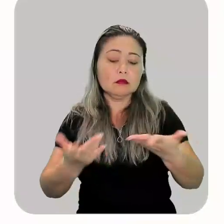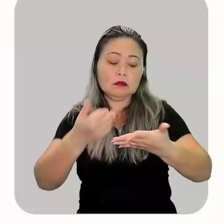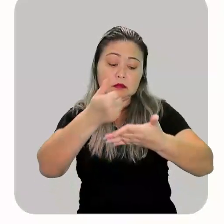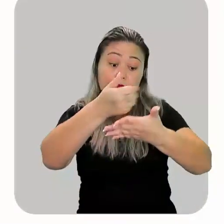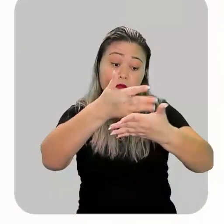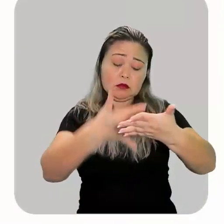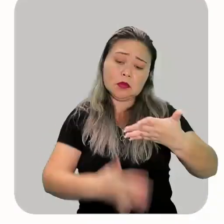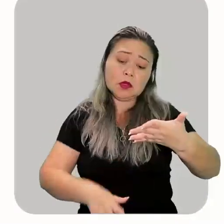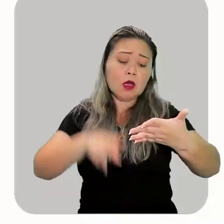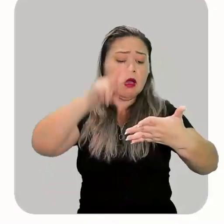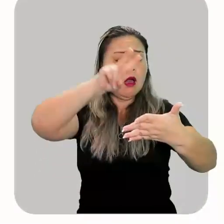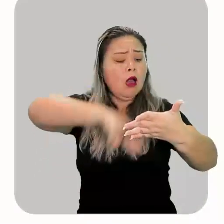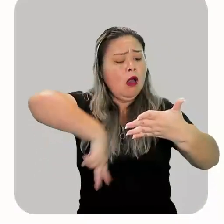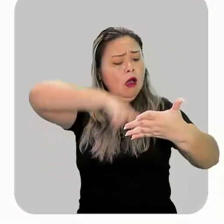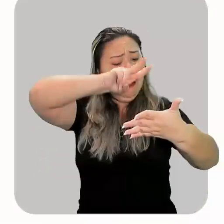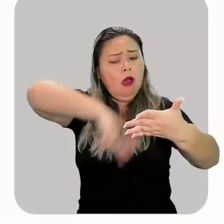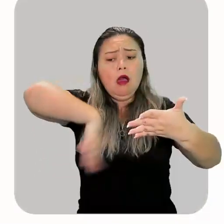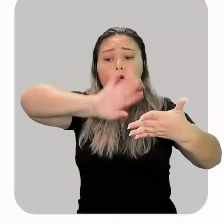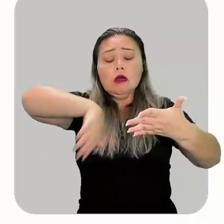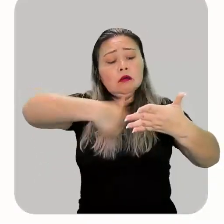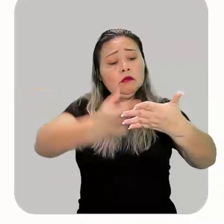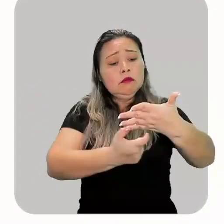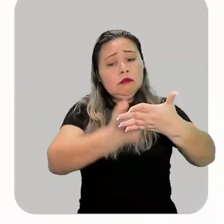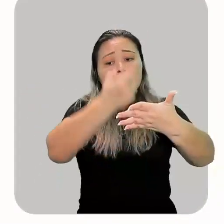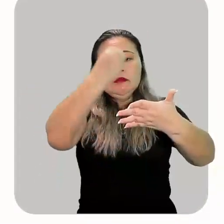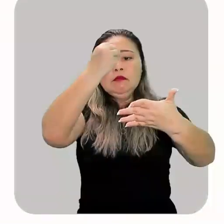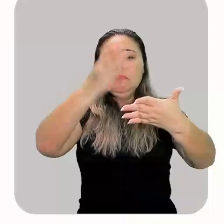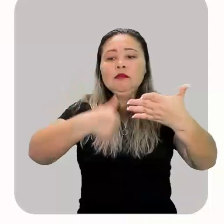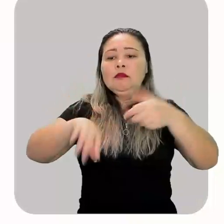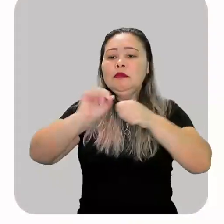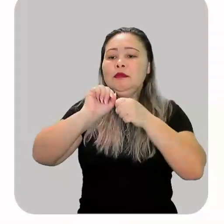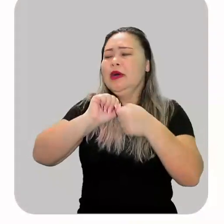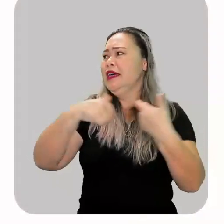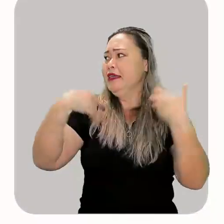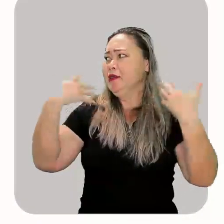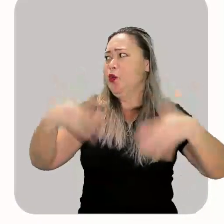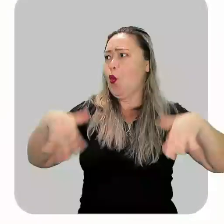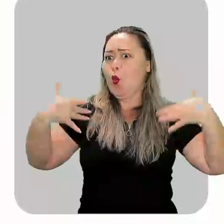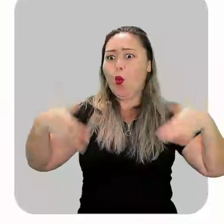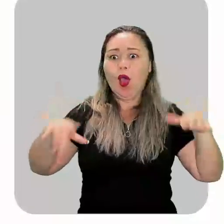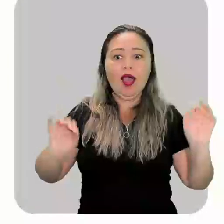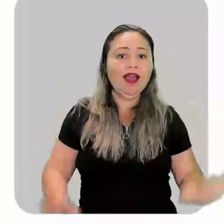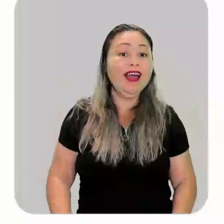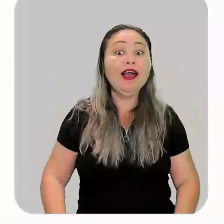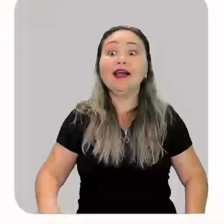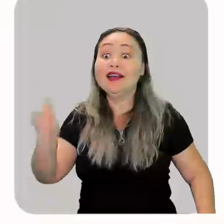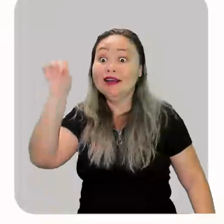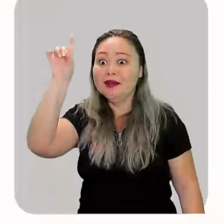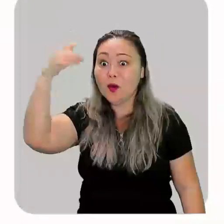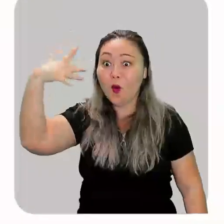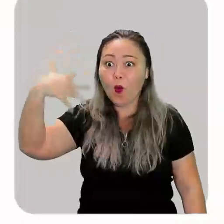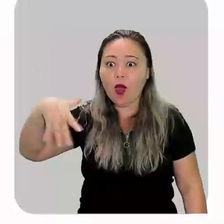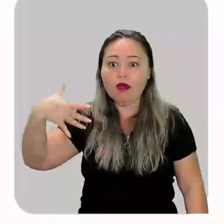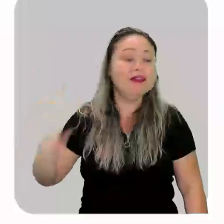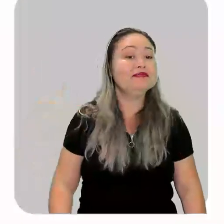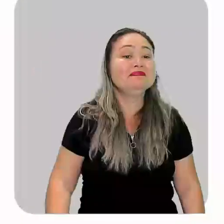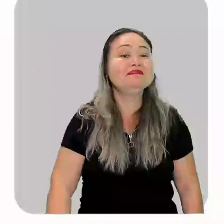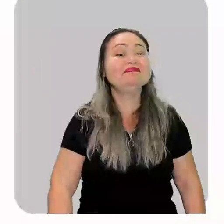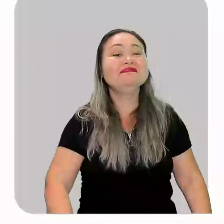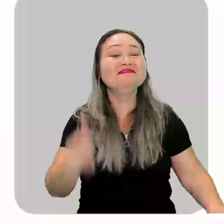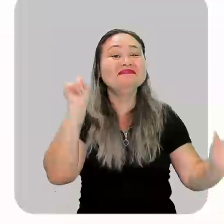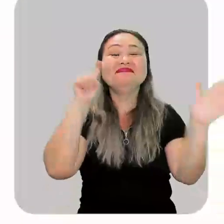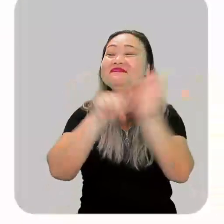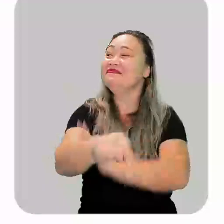texto, muita leitura, muita interpretação, segura, Aldelina! Pouco cálculo. Bora ver!